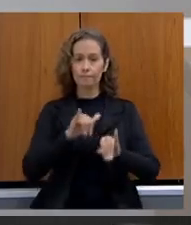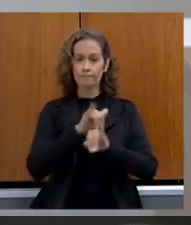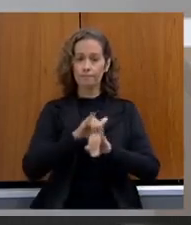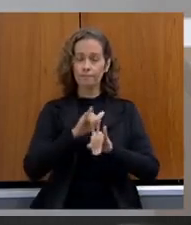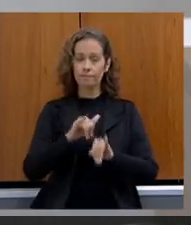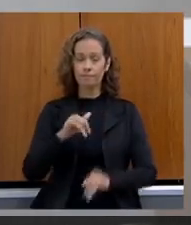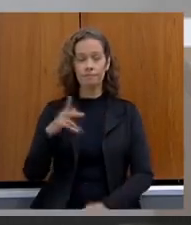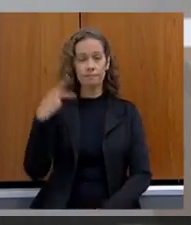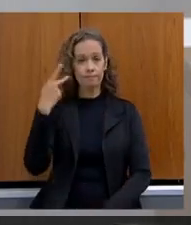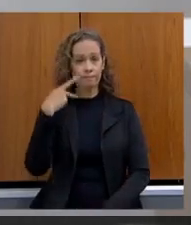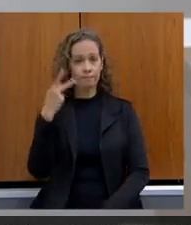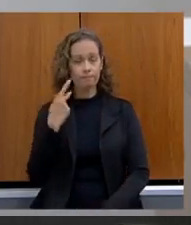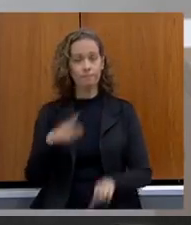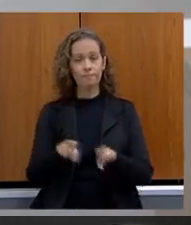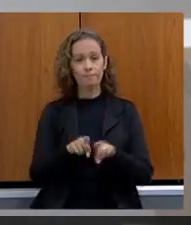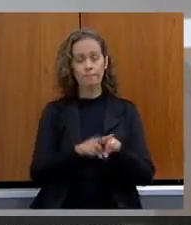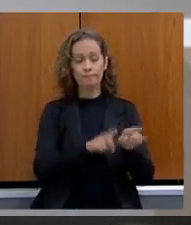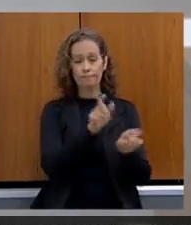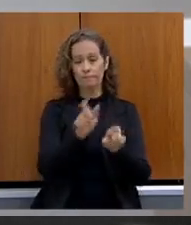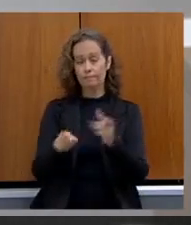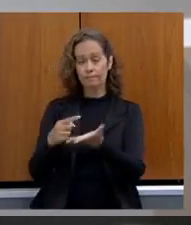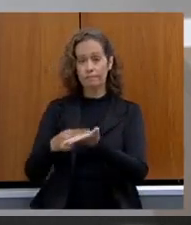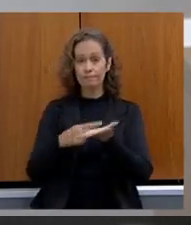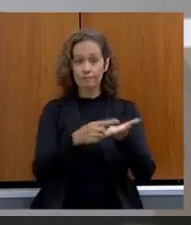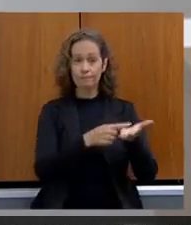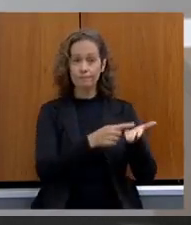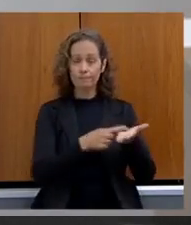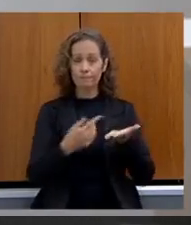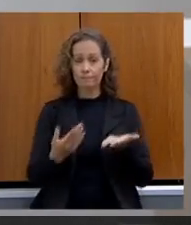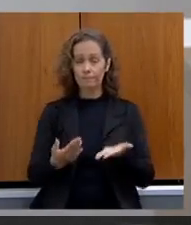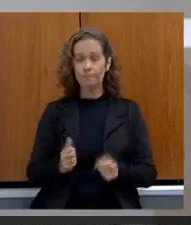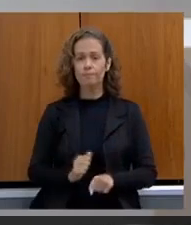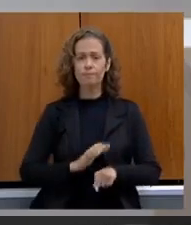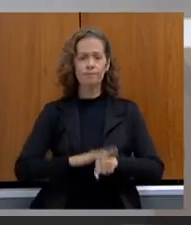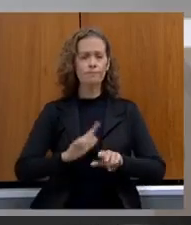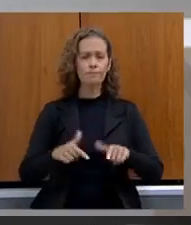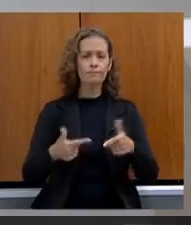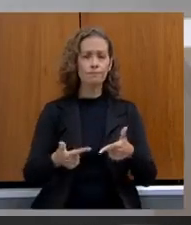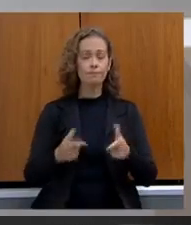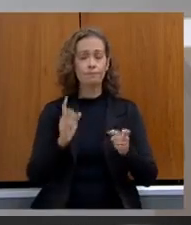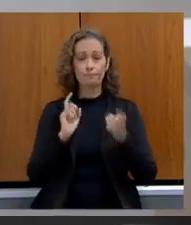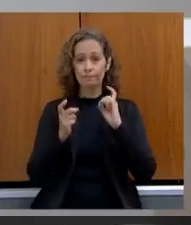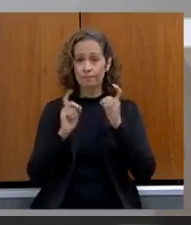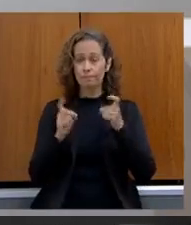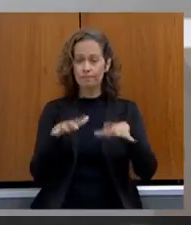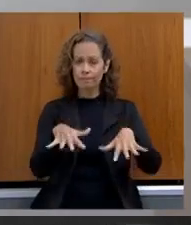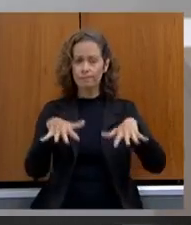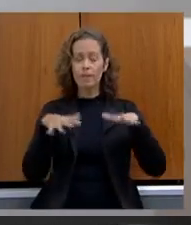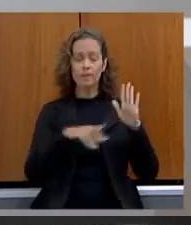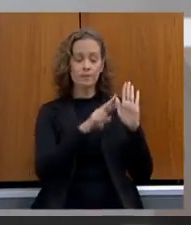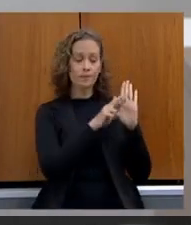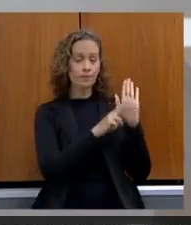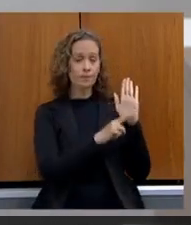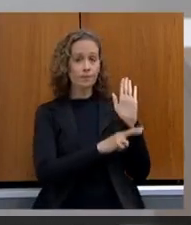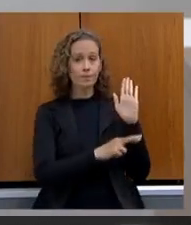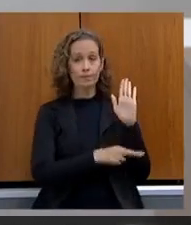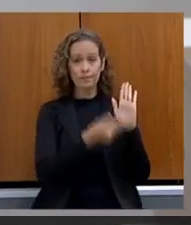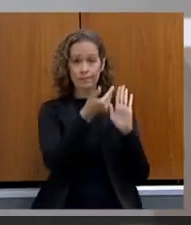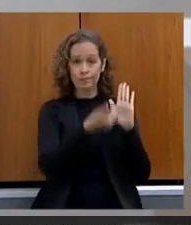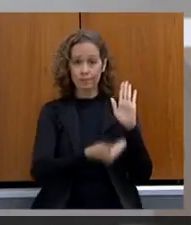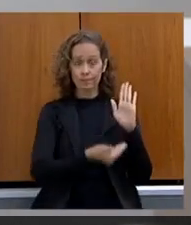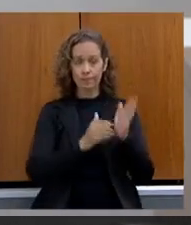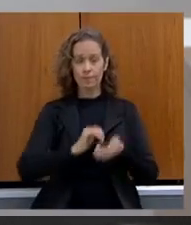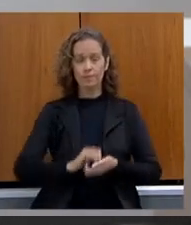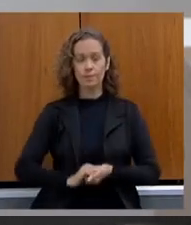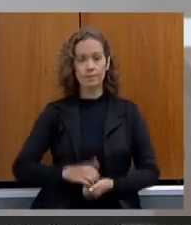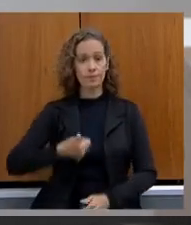parlamentares e aos convidados e convidadas que os atos desta reunião obedecerão as seguintes normas e procedimentos